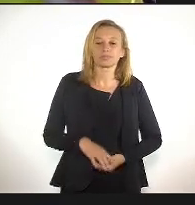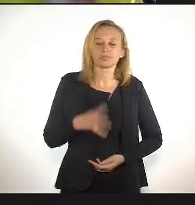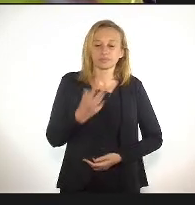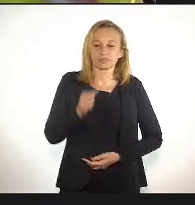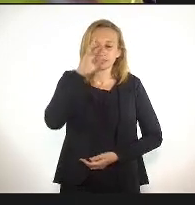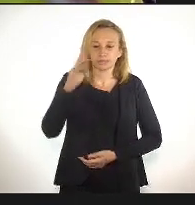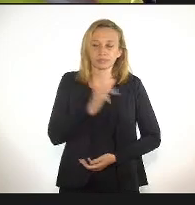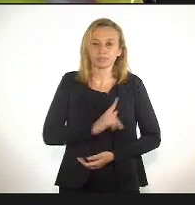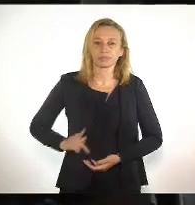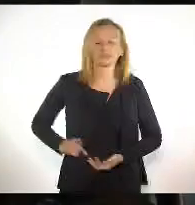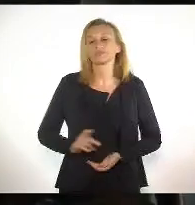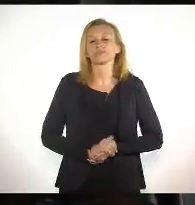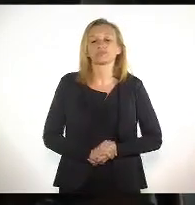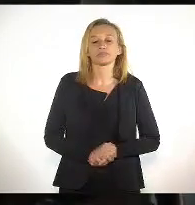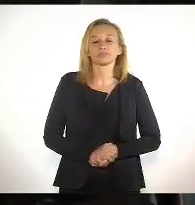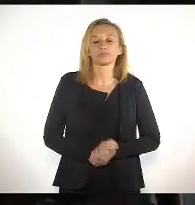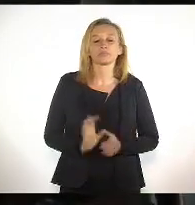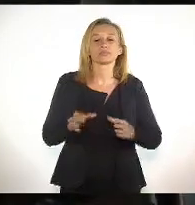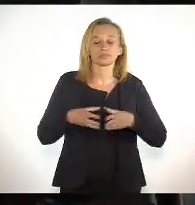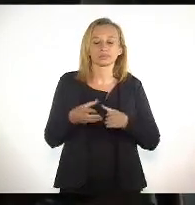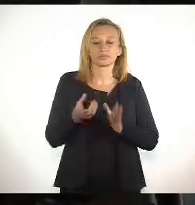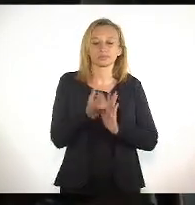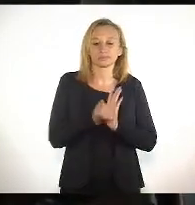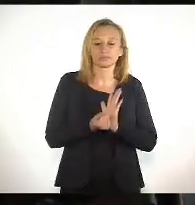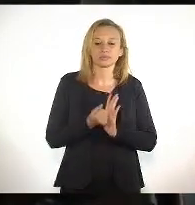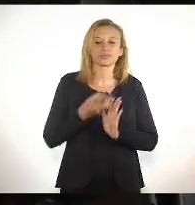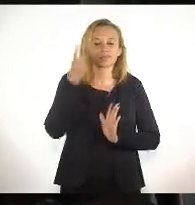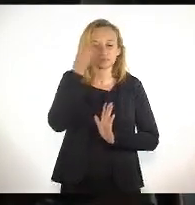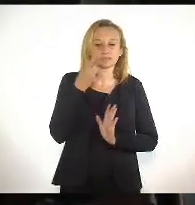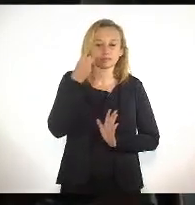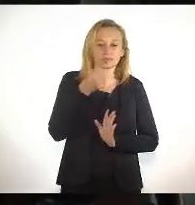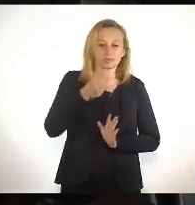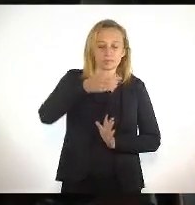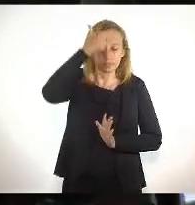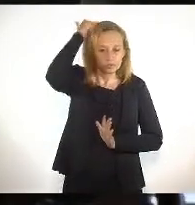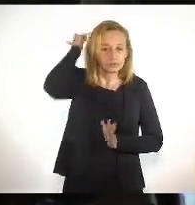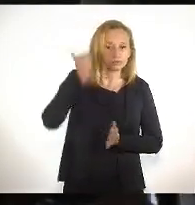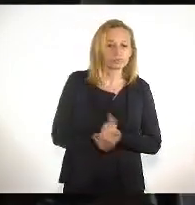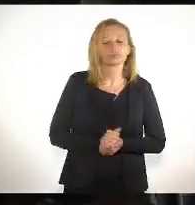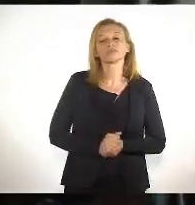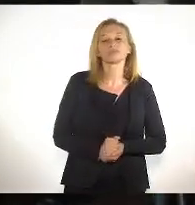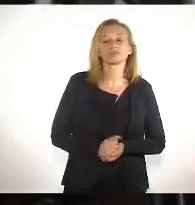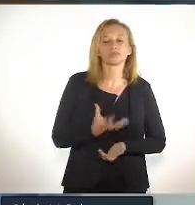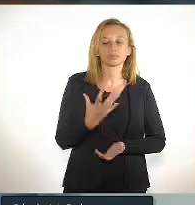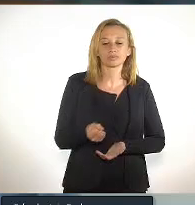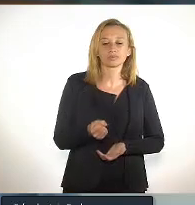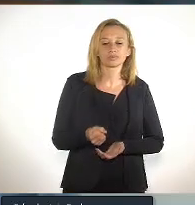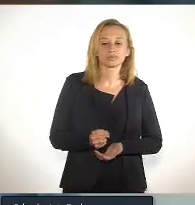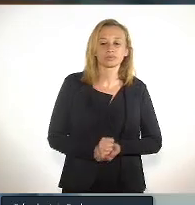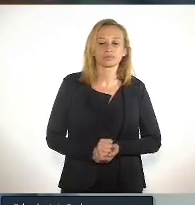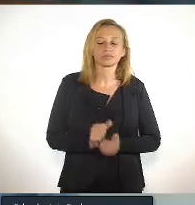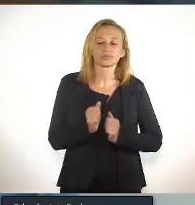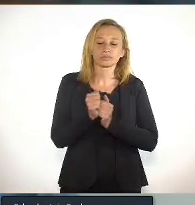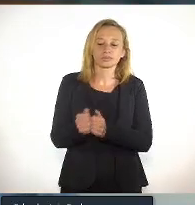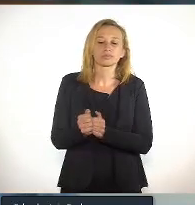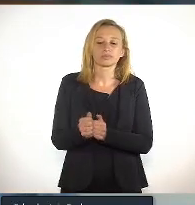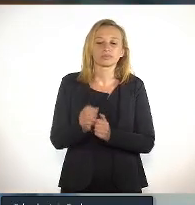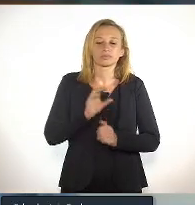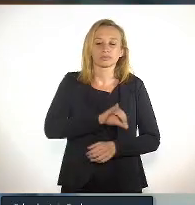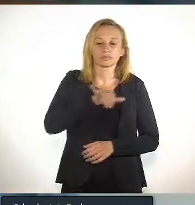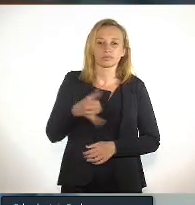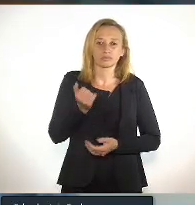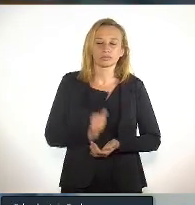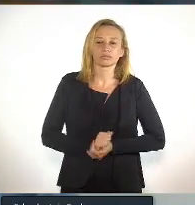Favorável, presidente. Pela Comissão de Orçamento, deputado Luiz Paulo. No mérito, senhor presidente, acompanho o parecer